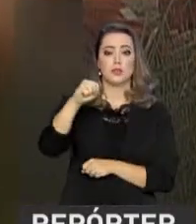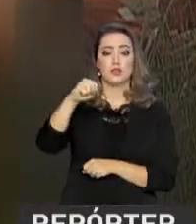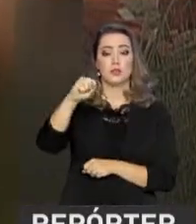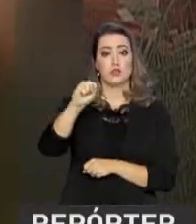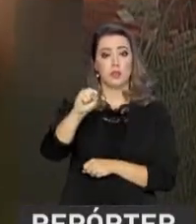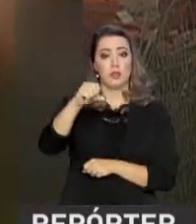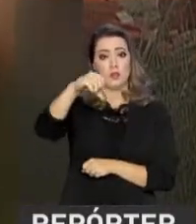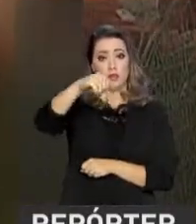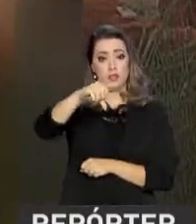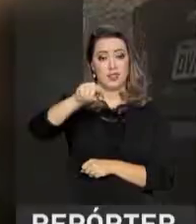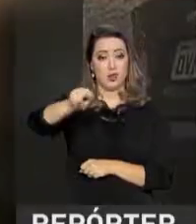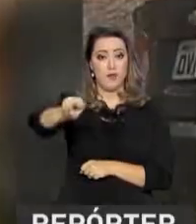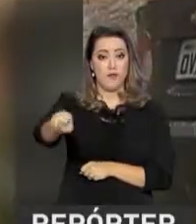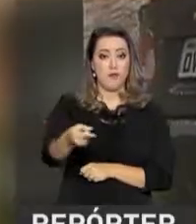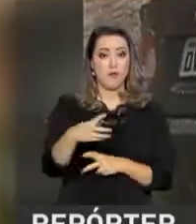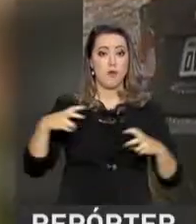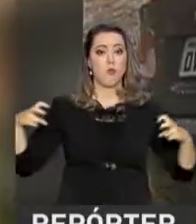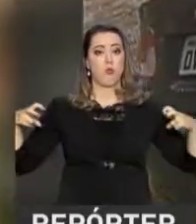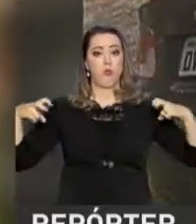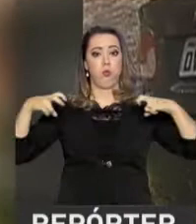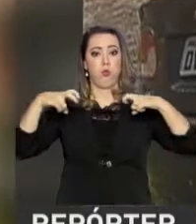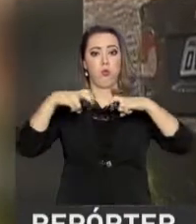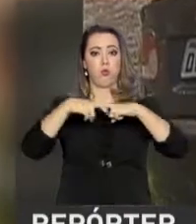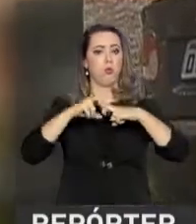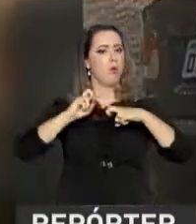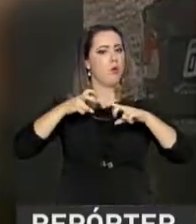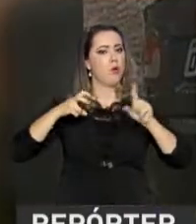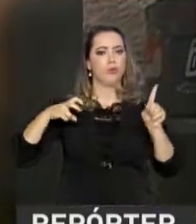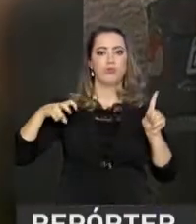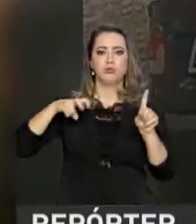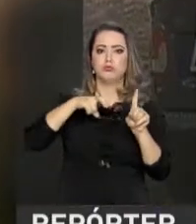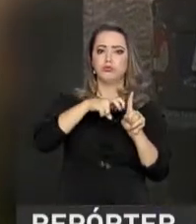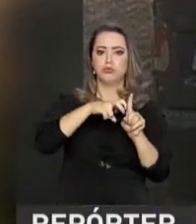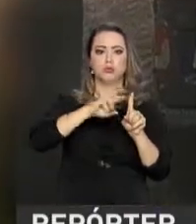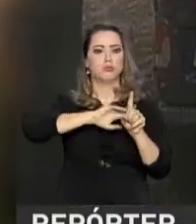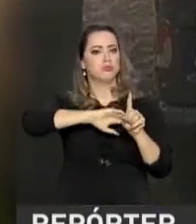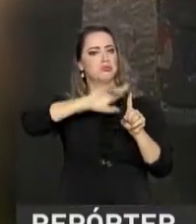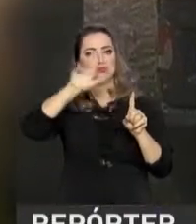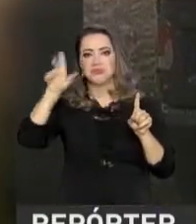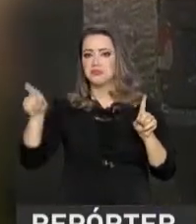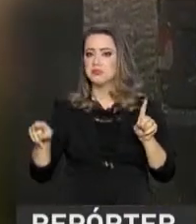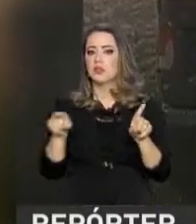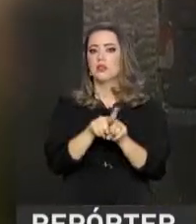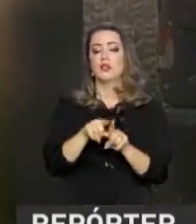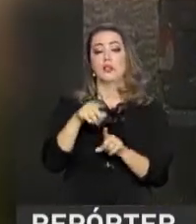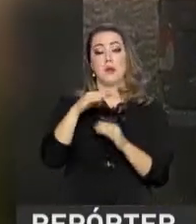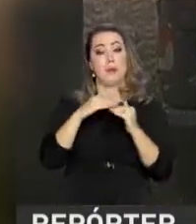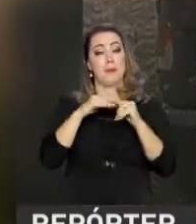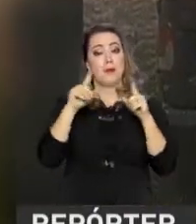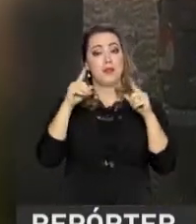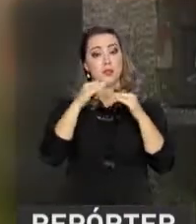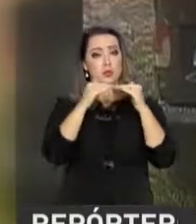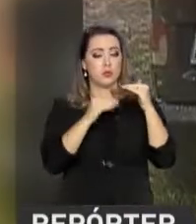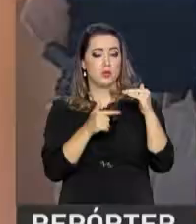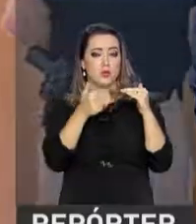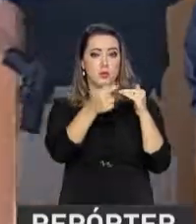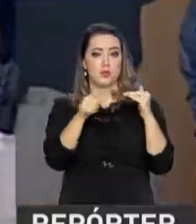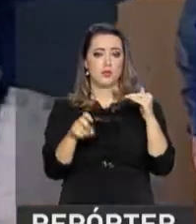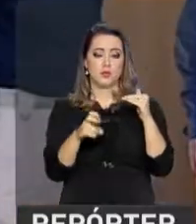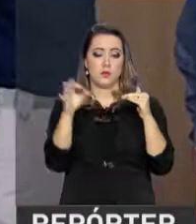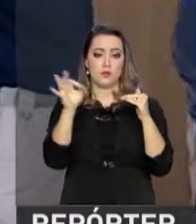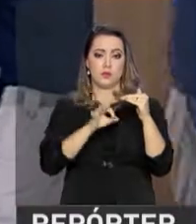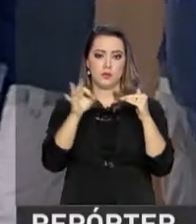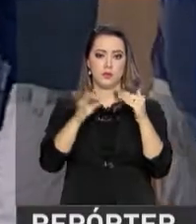318 acidentes nas rodovias federais uma queda de 7 6 por cento em relação a 2010 16